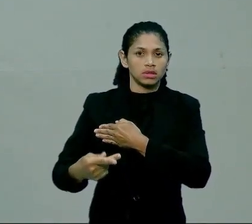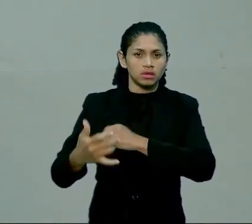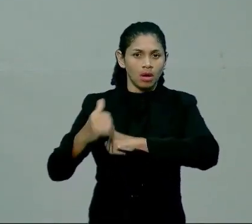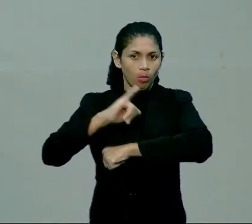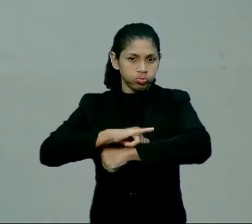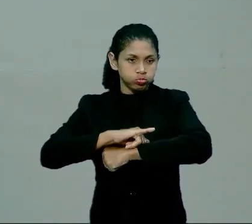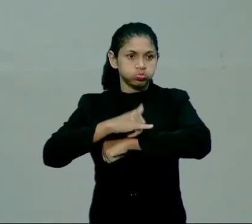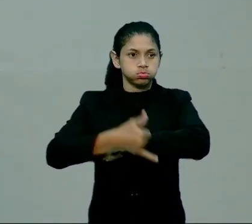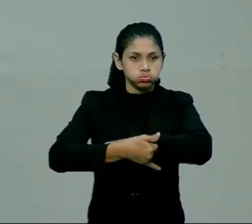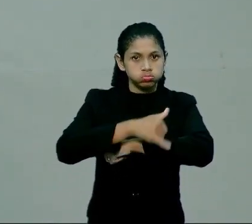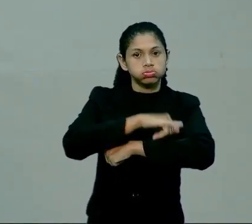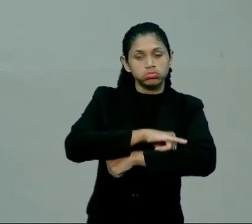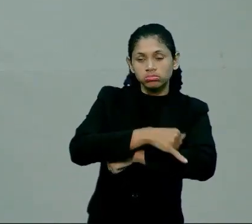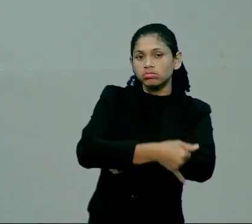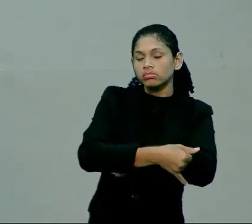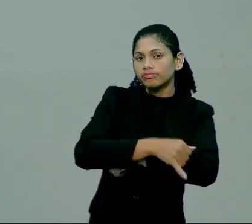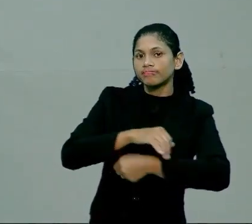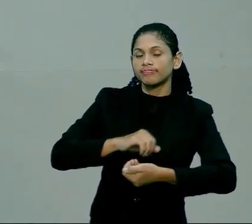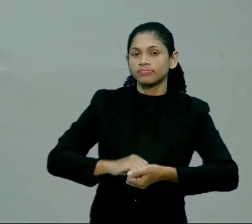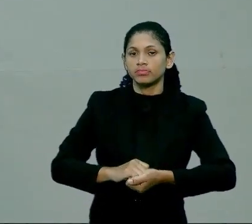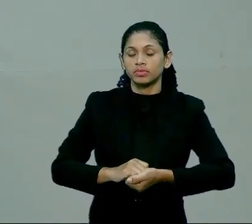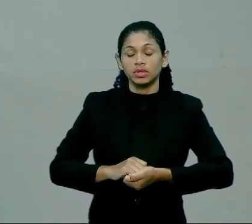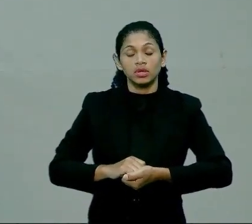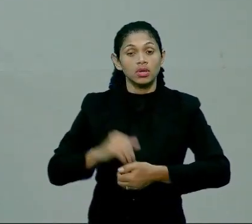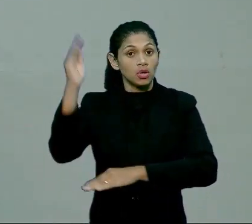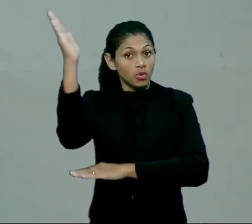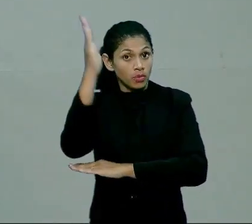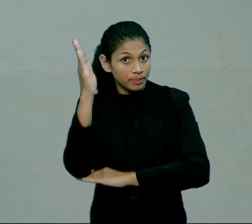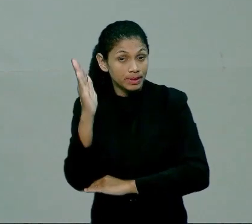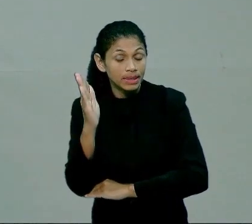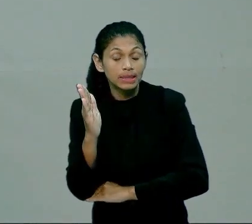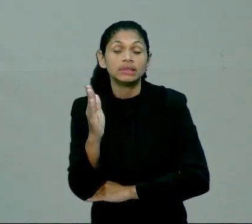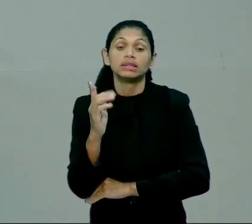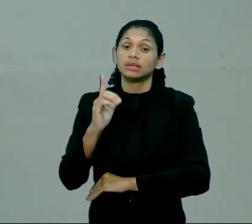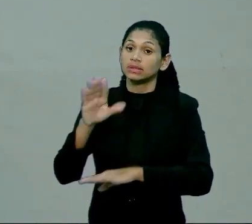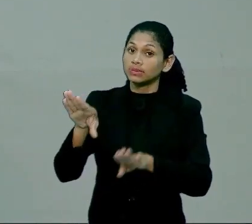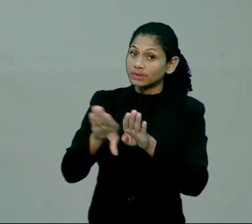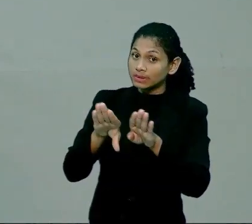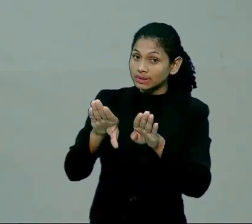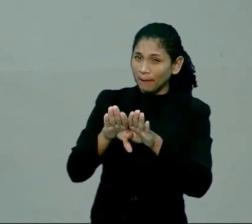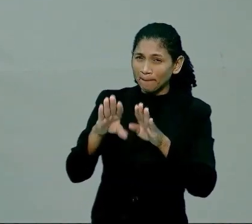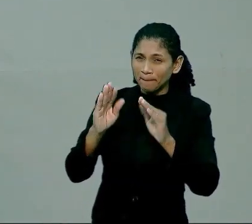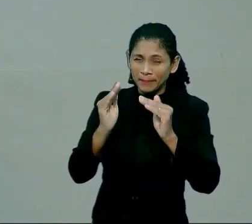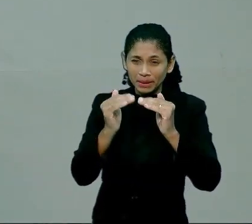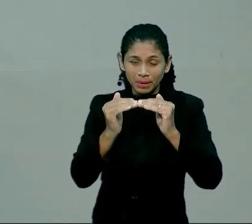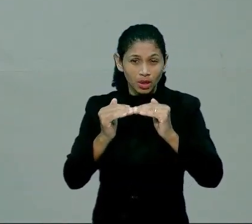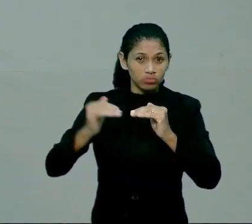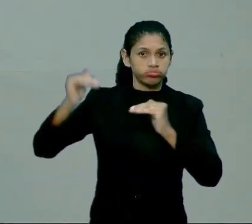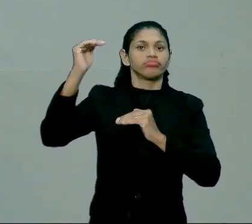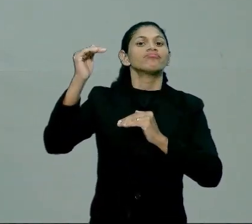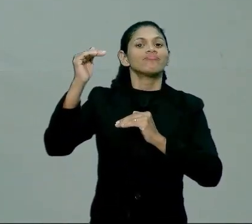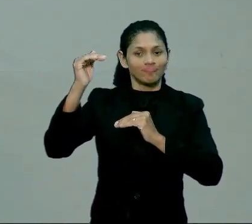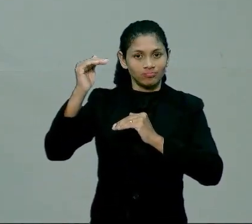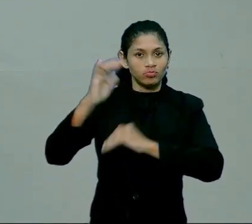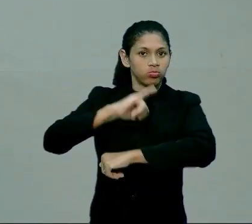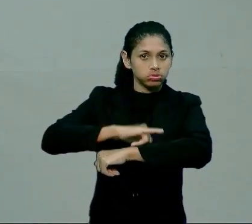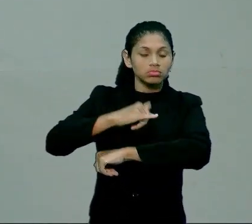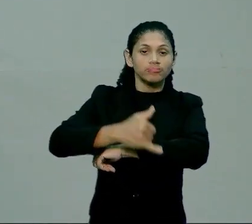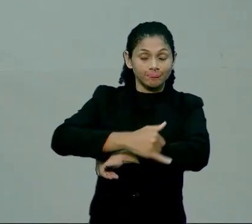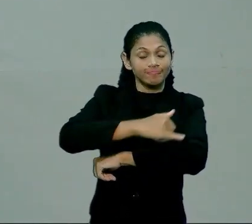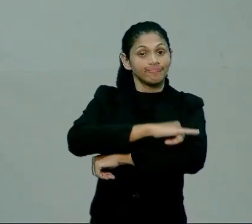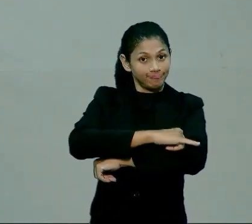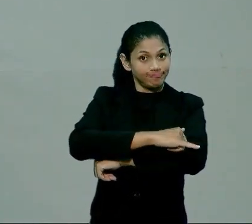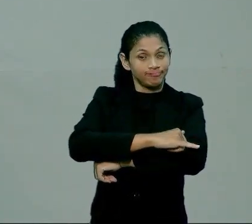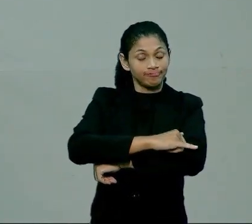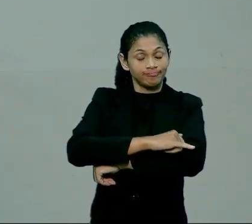é aumentar, o Brasil é um país em índice de obesidade muito elevado, mas o padrão da diversidade é um pouco maior e